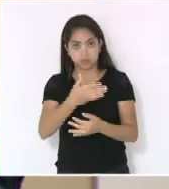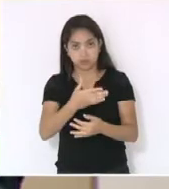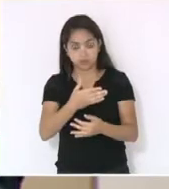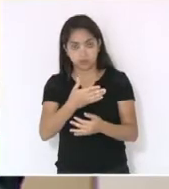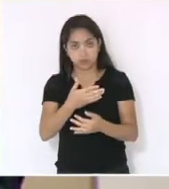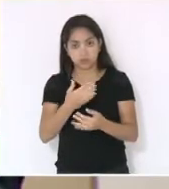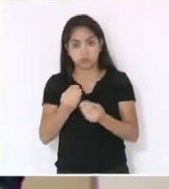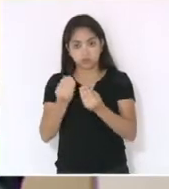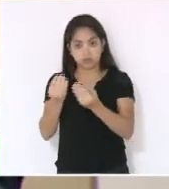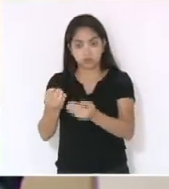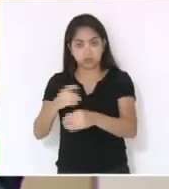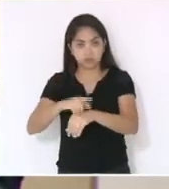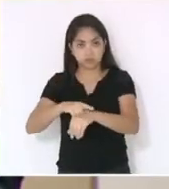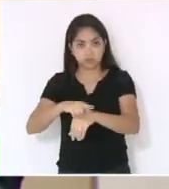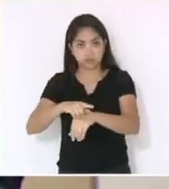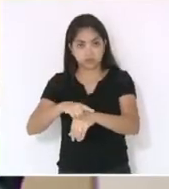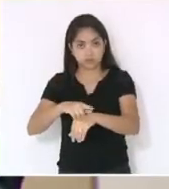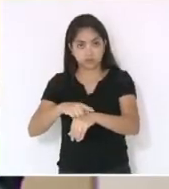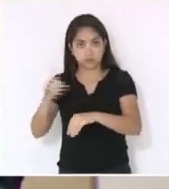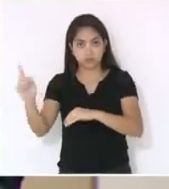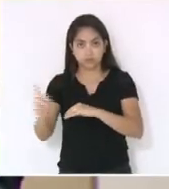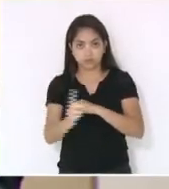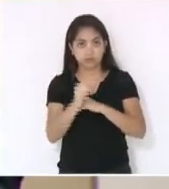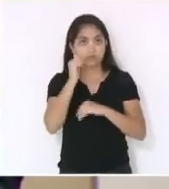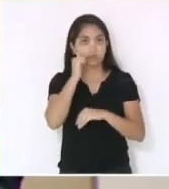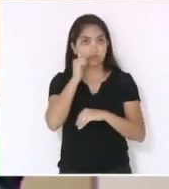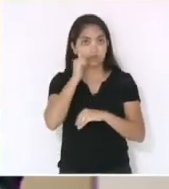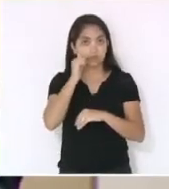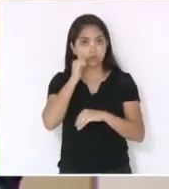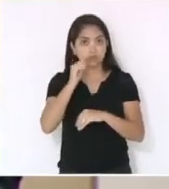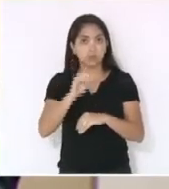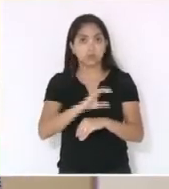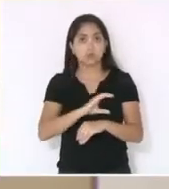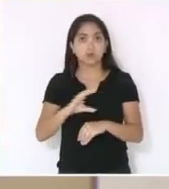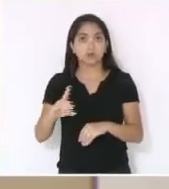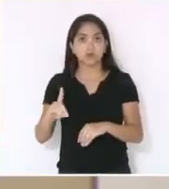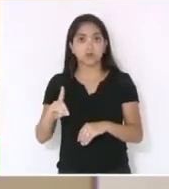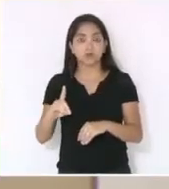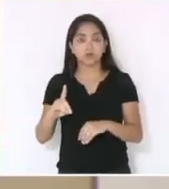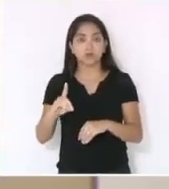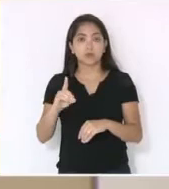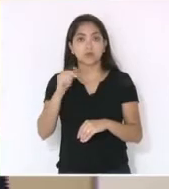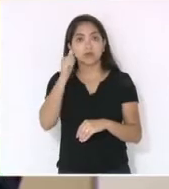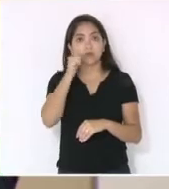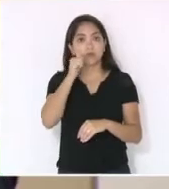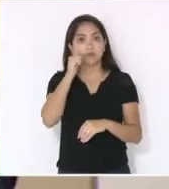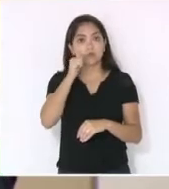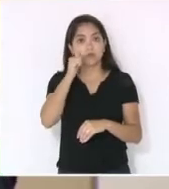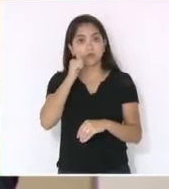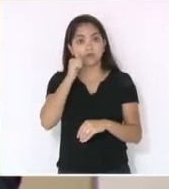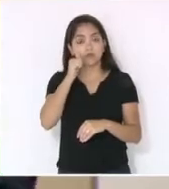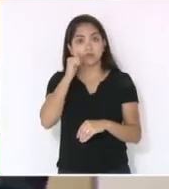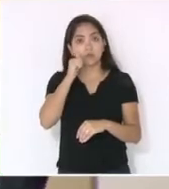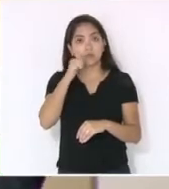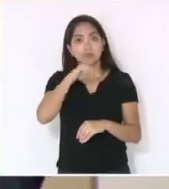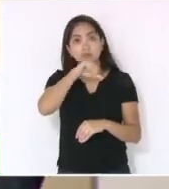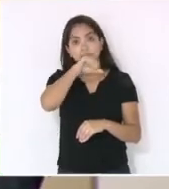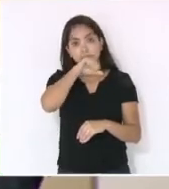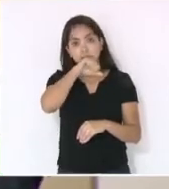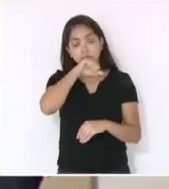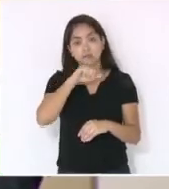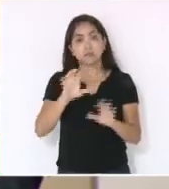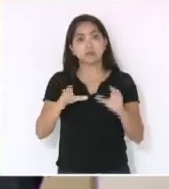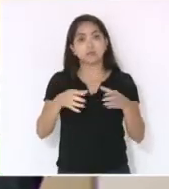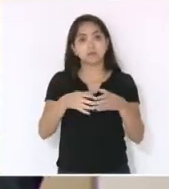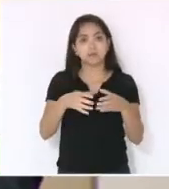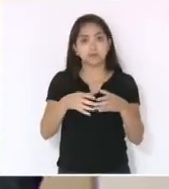para a senhora Andréa Carvalho, coordenadora estadual do Grupo de Mães pela Diversidade de Santa Catarina, e também a senhora